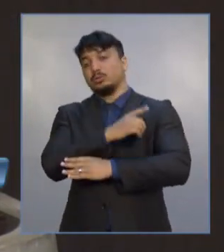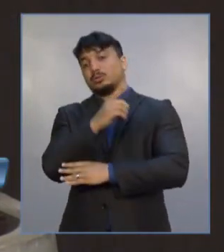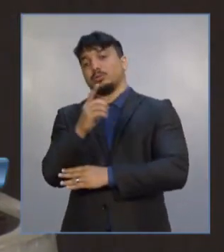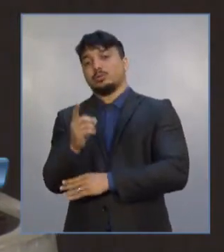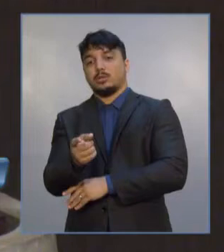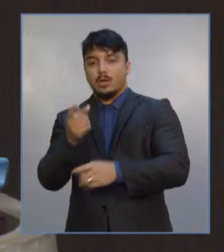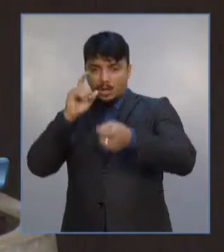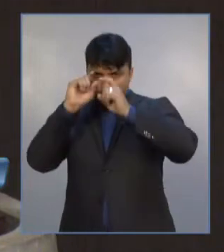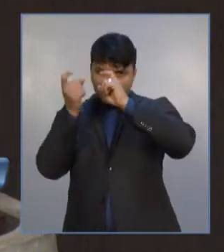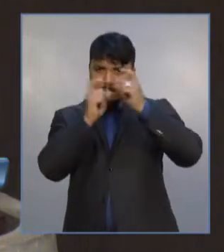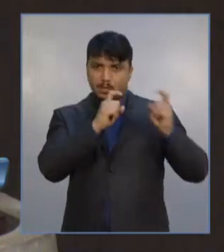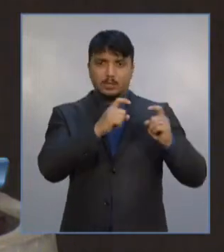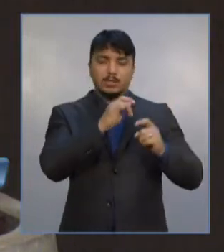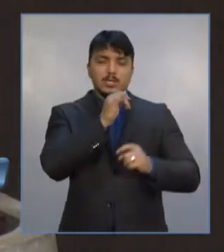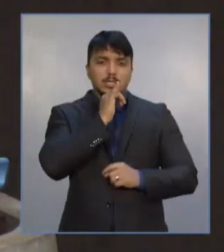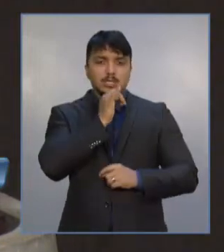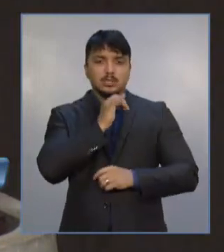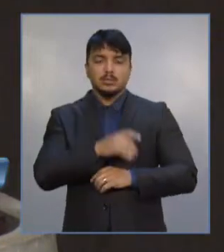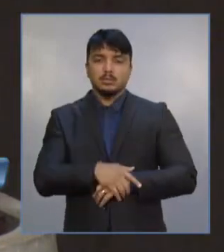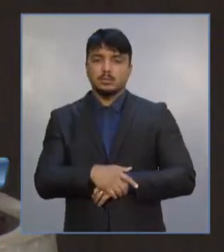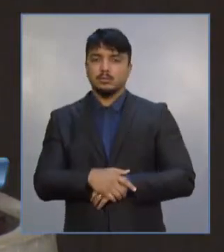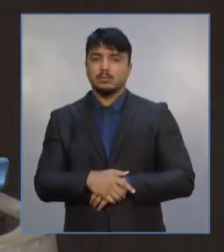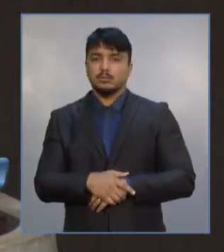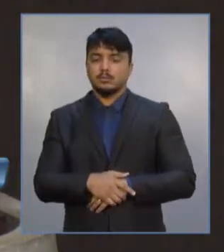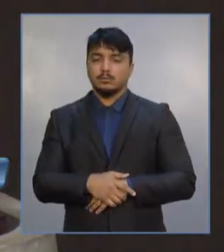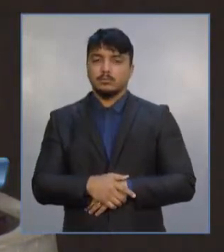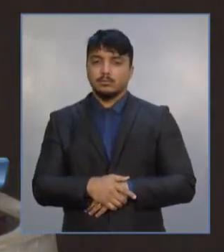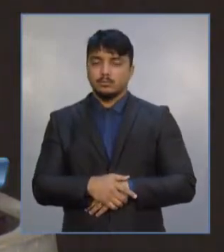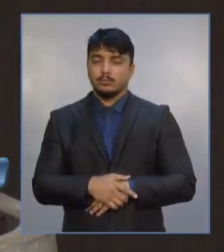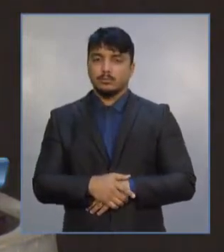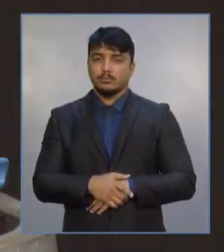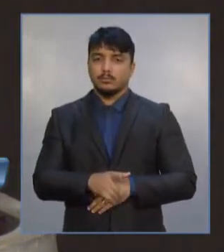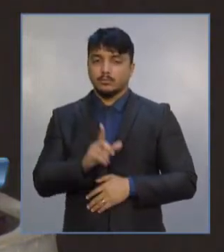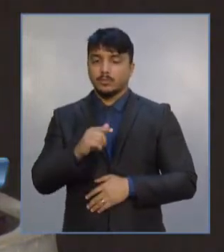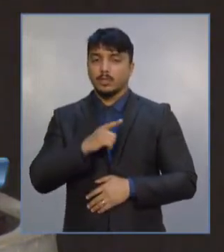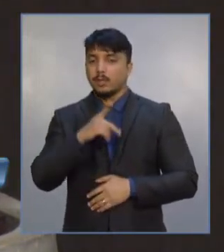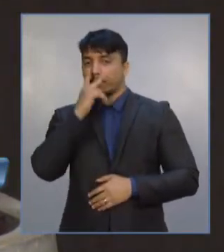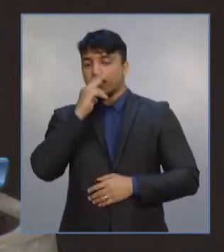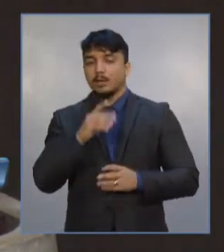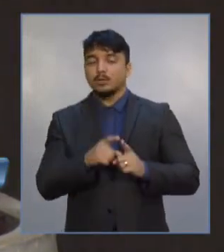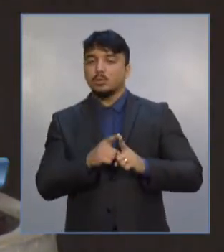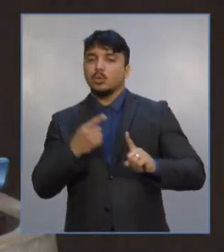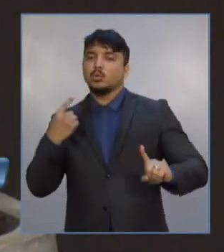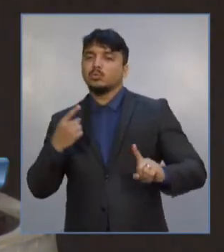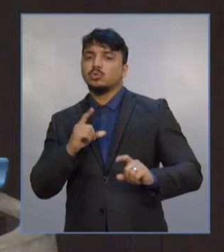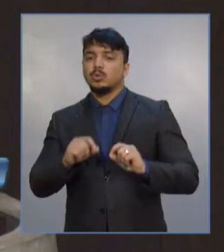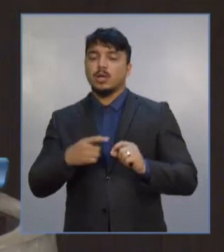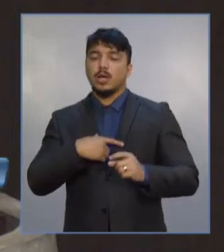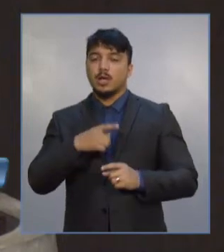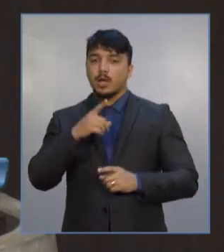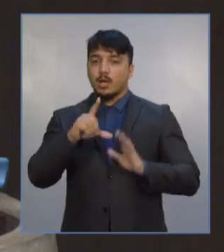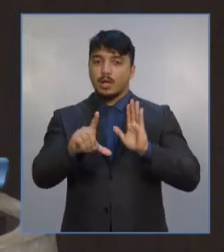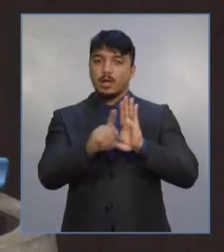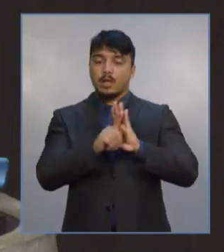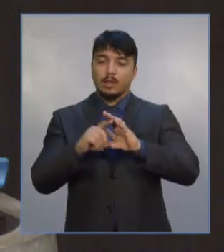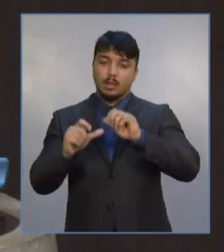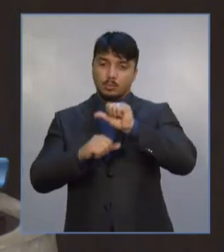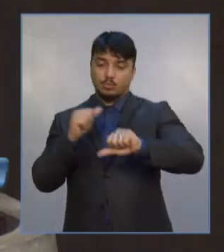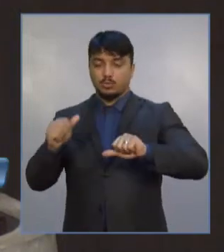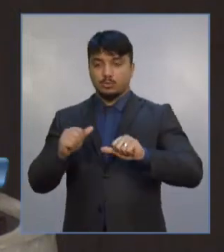a debater, por exemplo, engolem a isca, estão se afastando do debate, por exemplo, da reforma da Previdência.